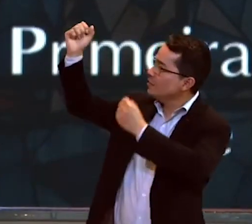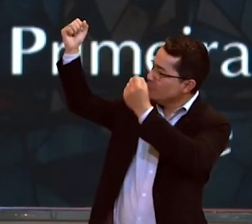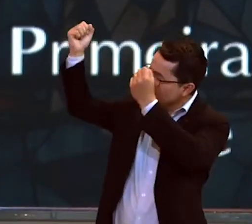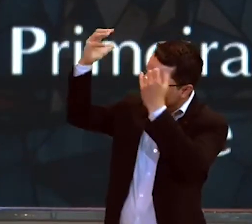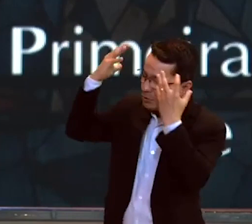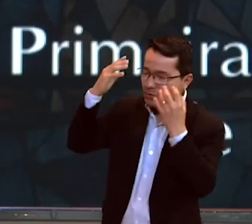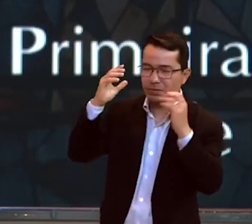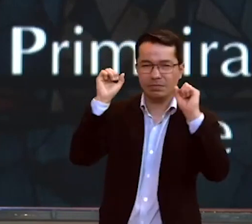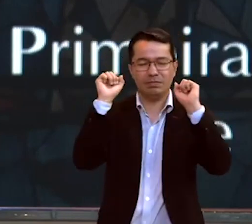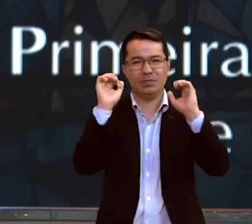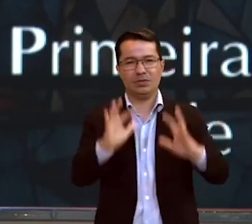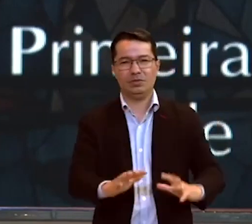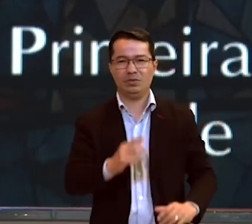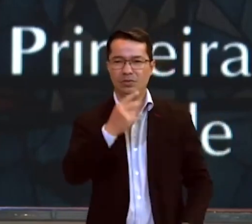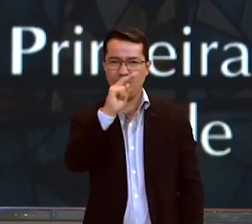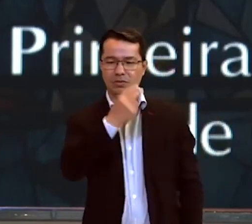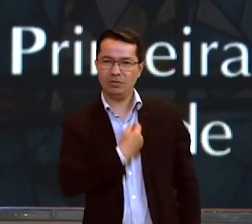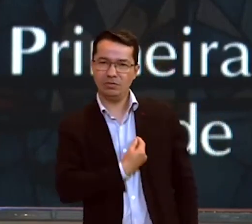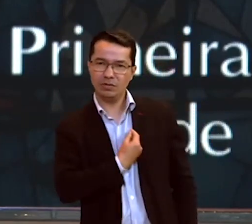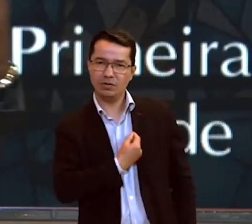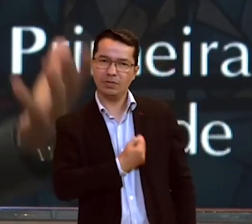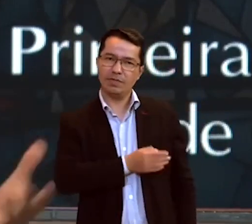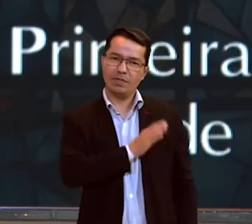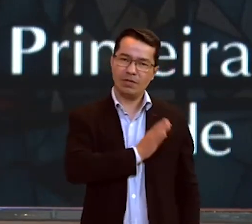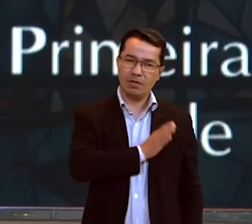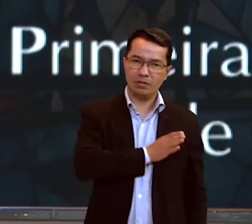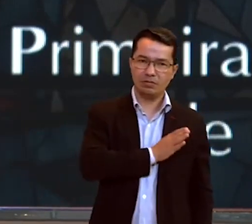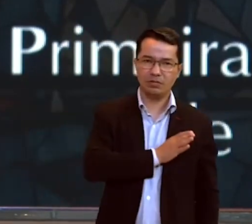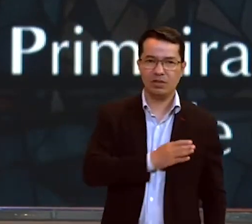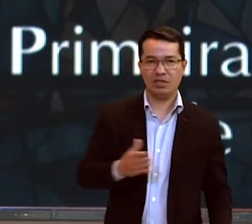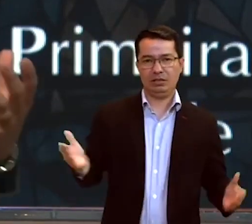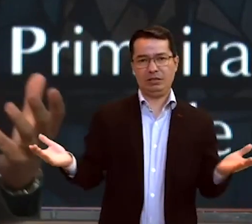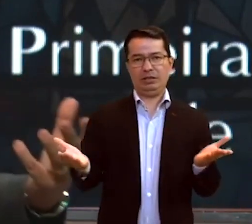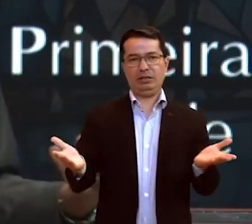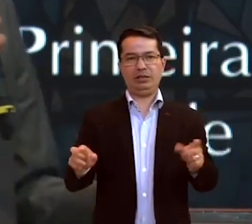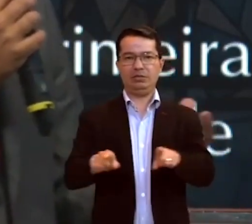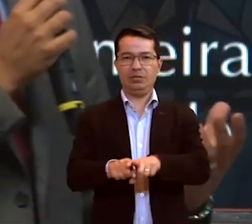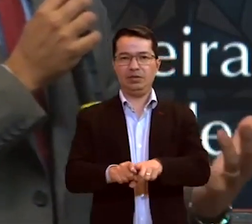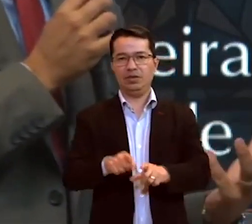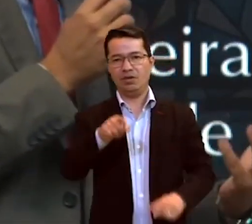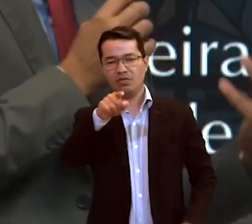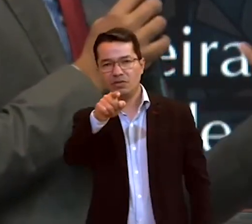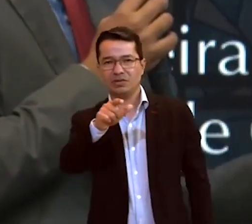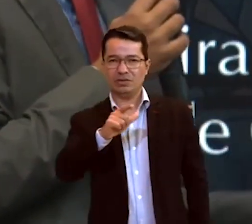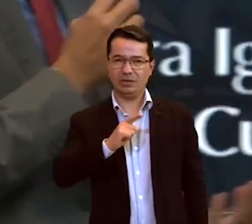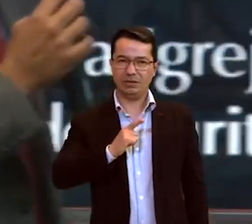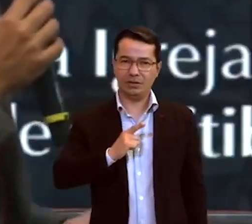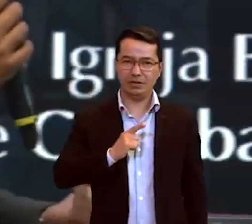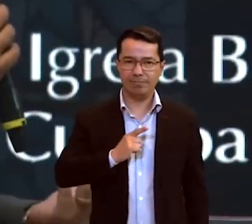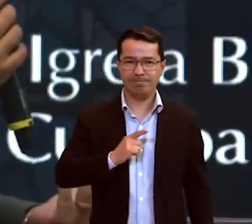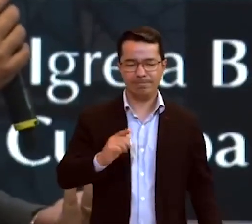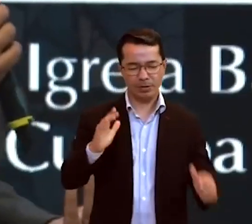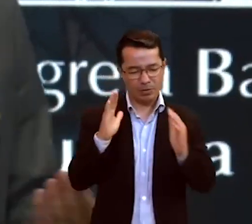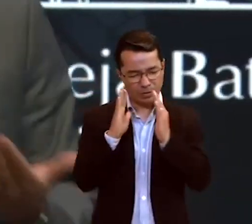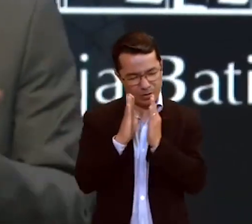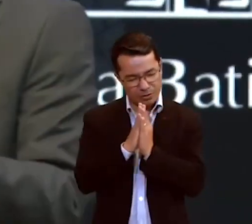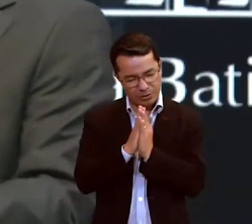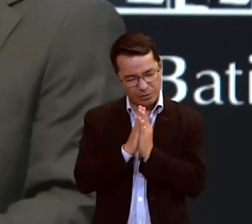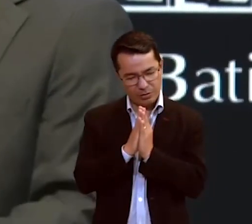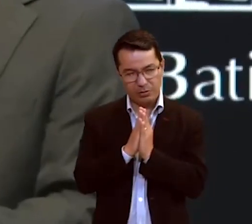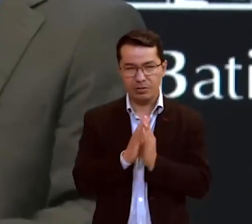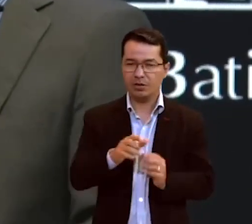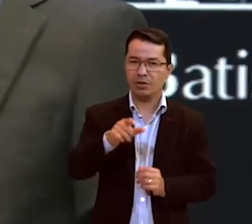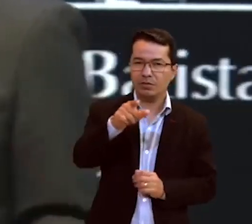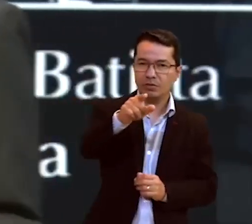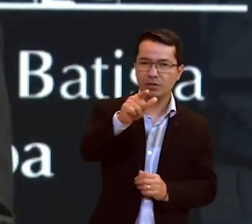coração. Se você, essa pessoa que está passando por algum tipo de dificuldade, vai orar. Se você pode, se você está em casa